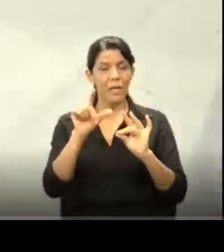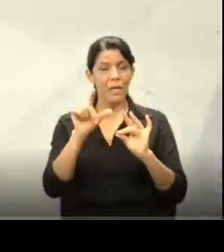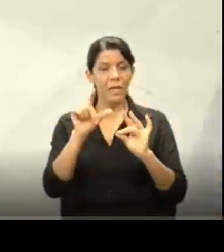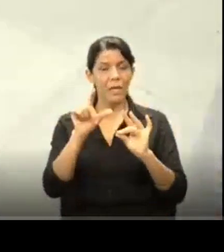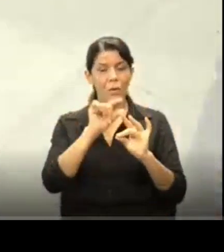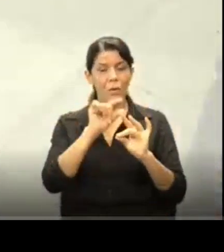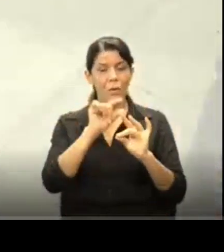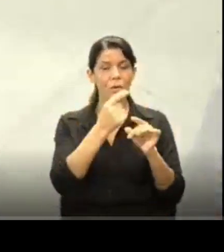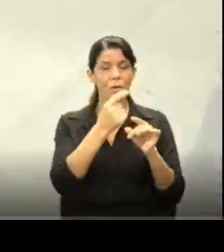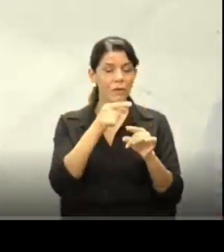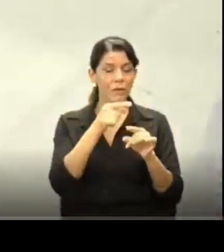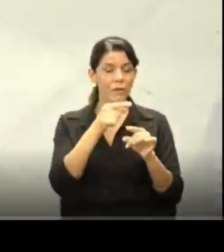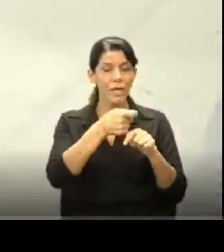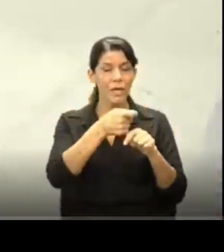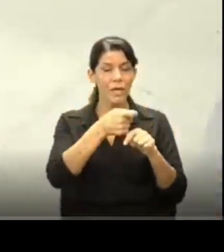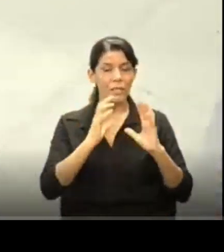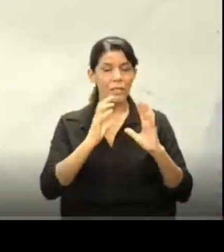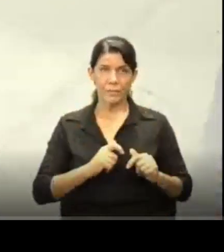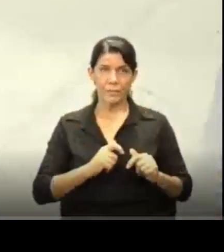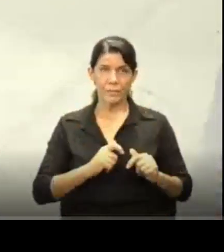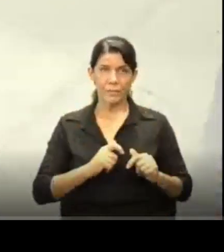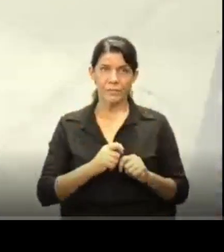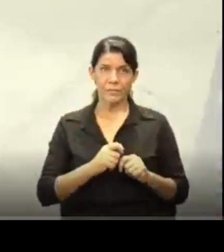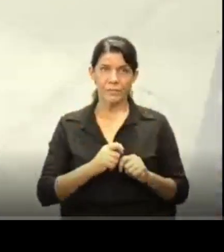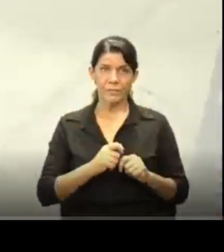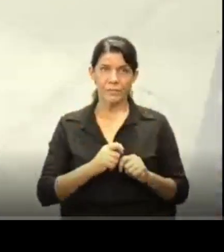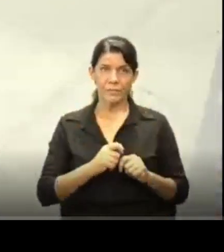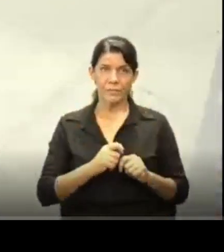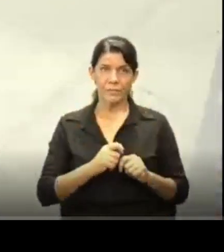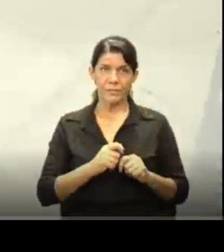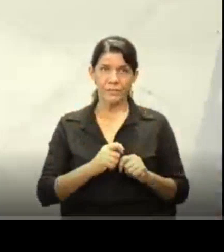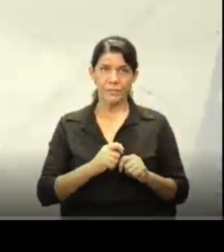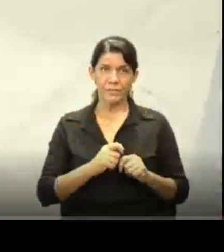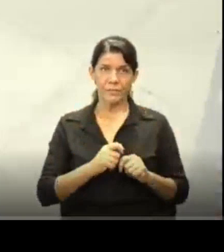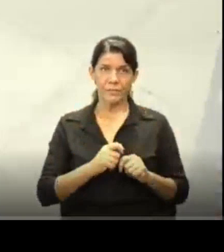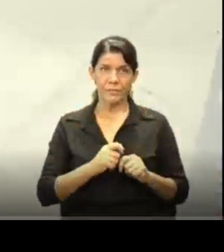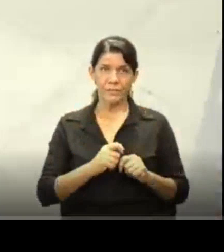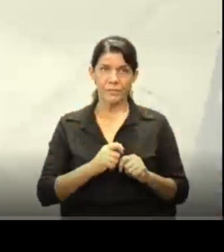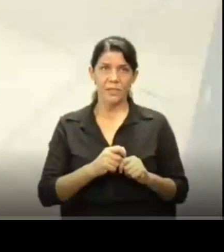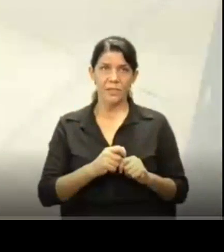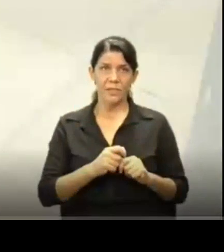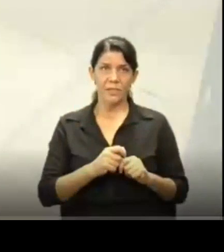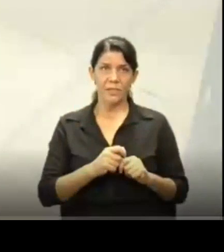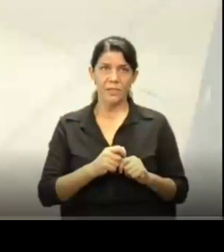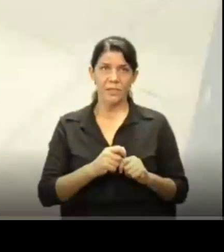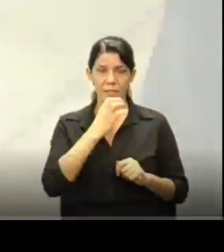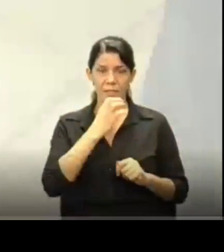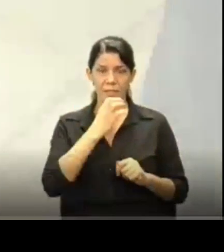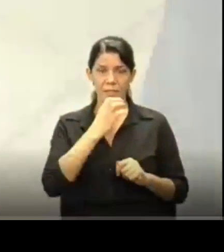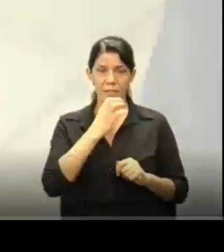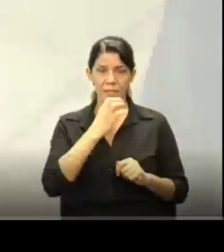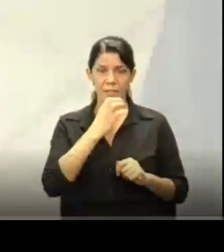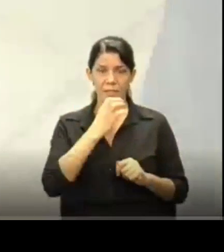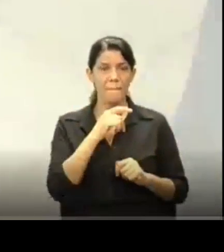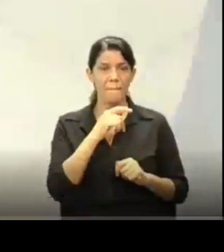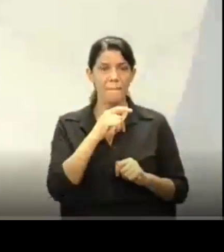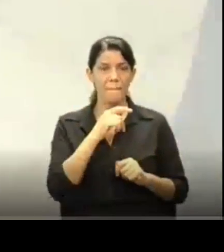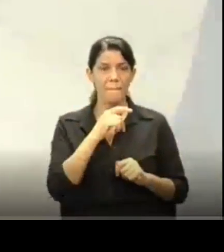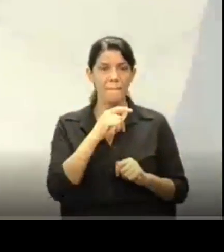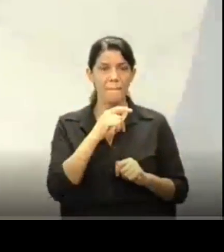esteriliza o alça microbiológica, que é a partir dela que a gente vai pegar o material para